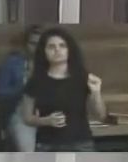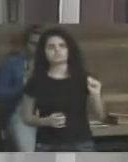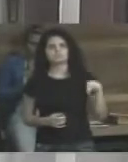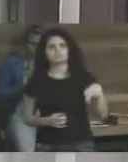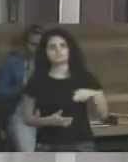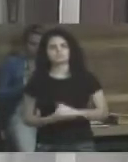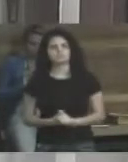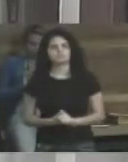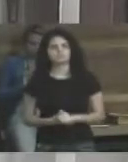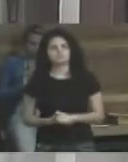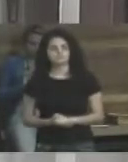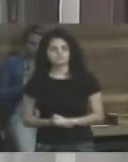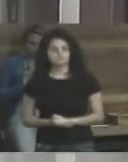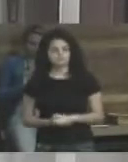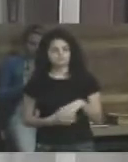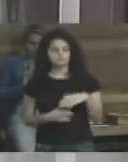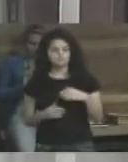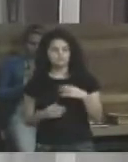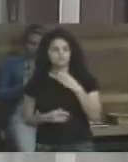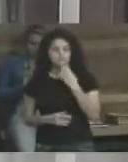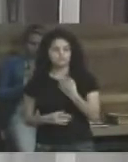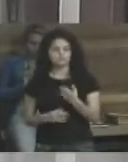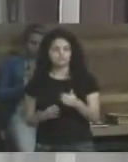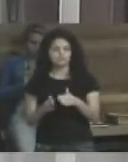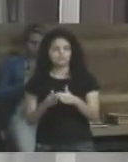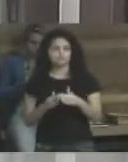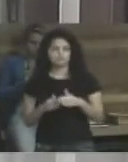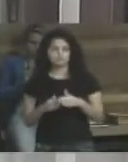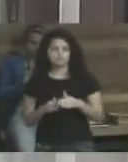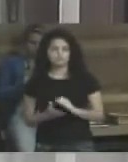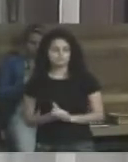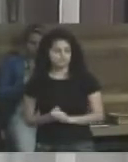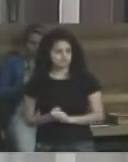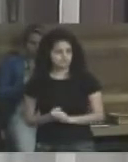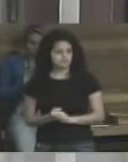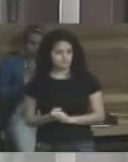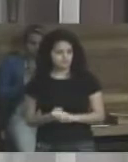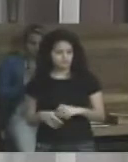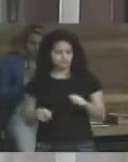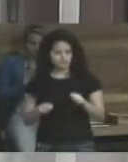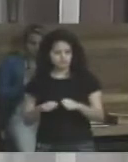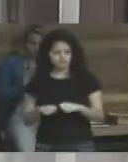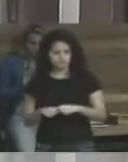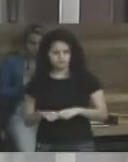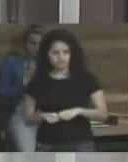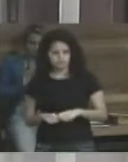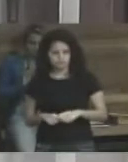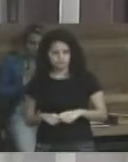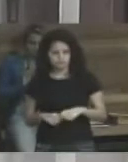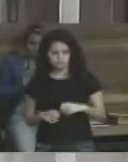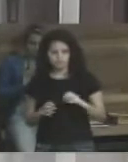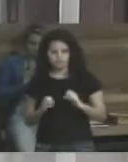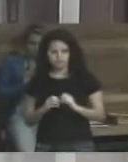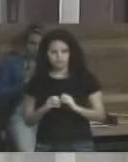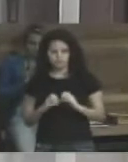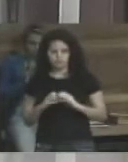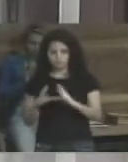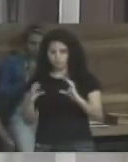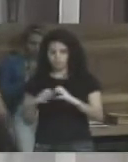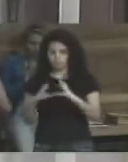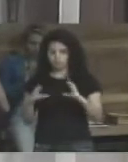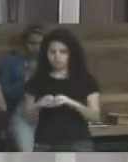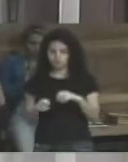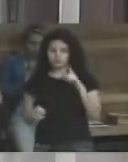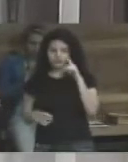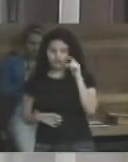para isso, eu venho indicando a solicitação do rebaixamento e a instalação de uma bomba de água lá no poço, se localiza na rua Irmã Irene, no